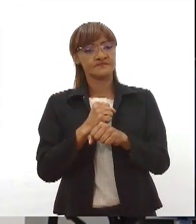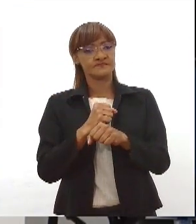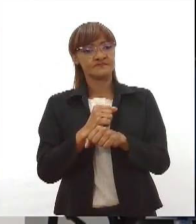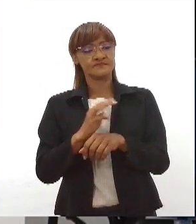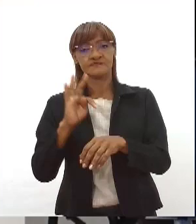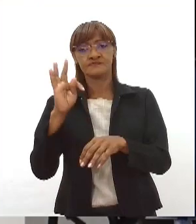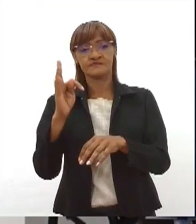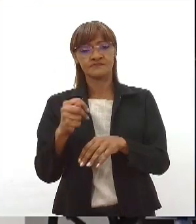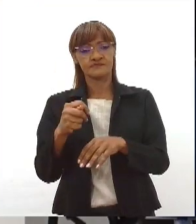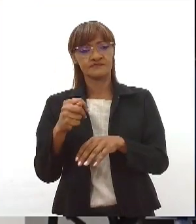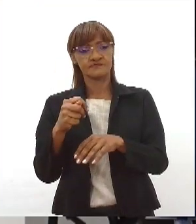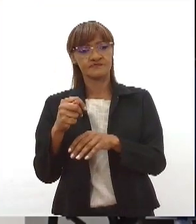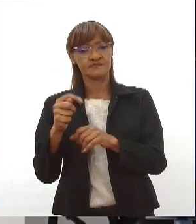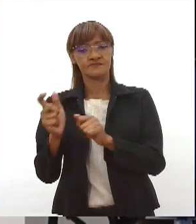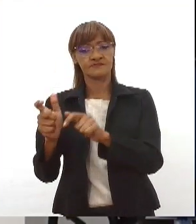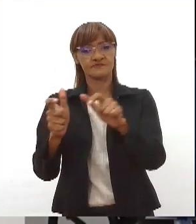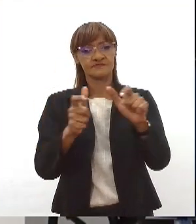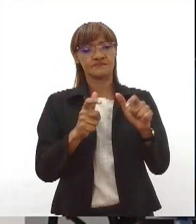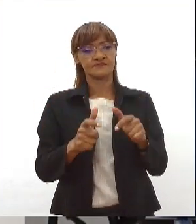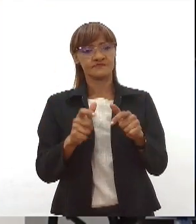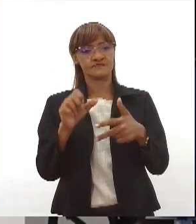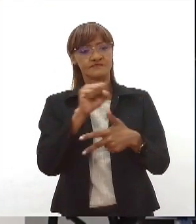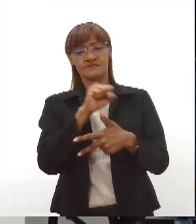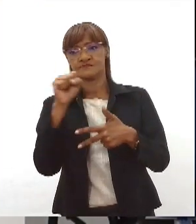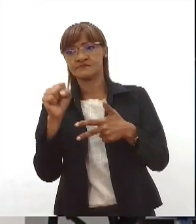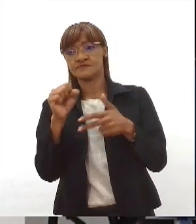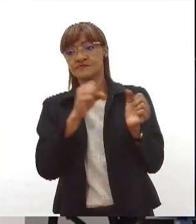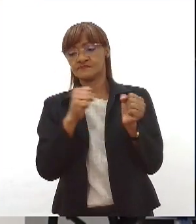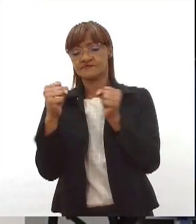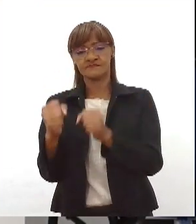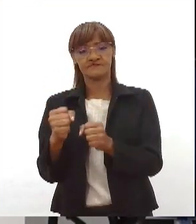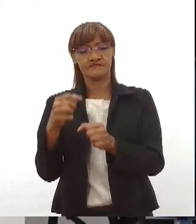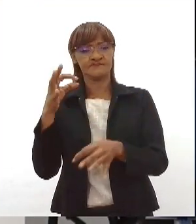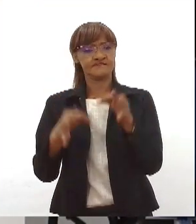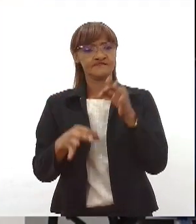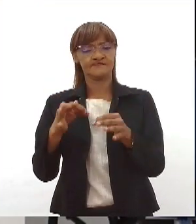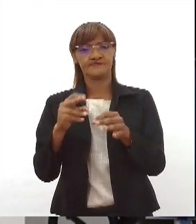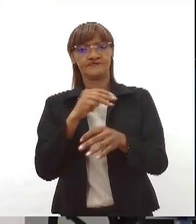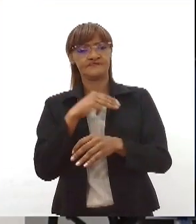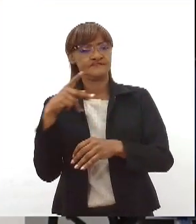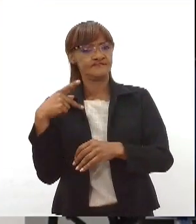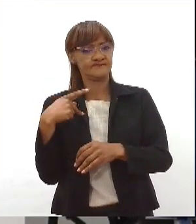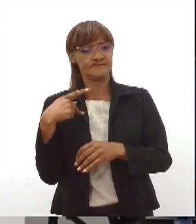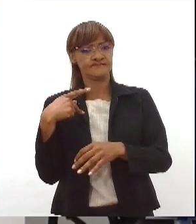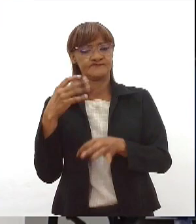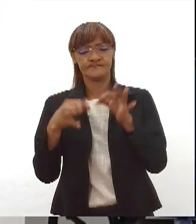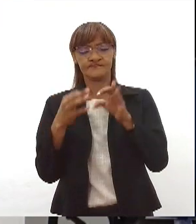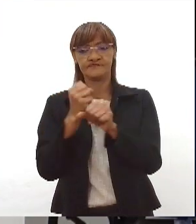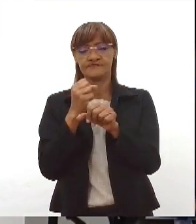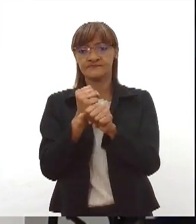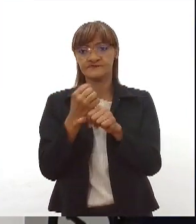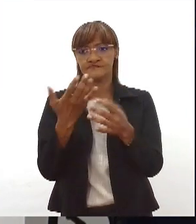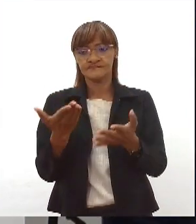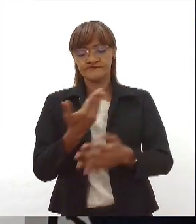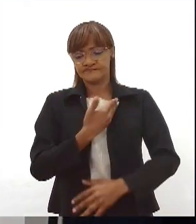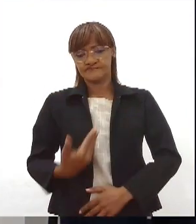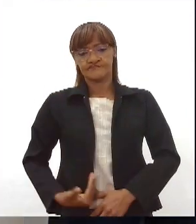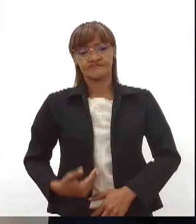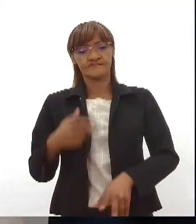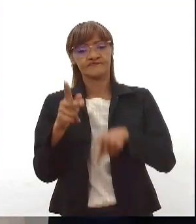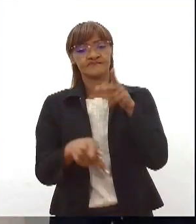nos outros poderes o poderes judiciário o mistério público para o governo e da população